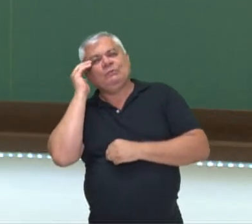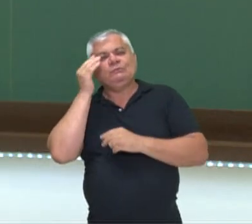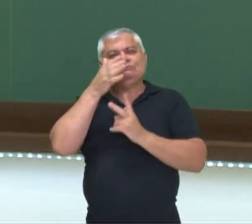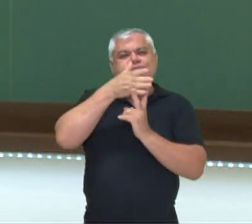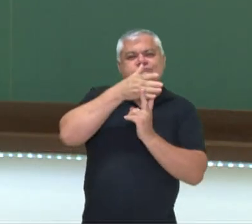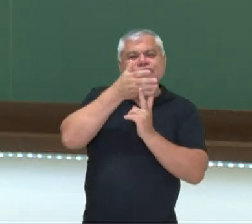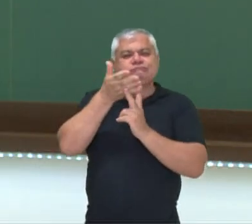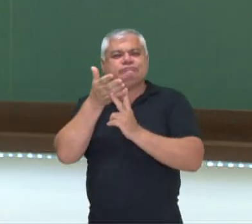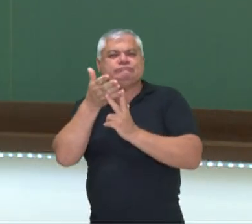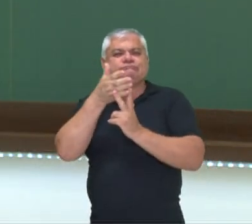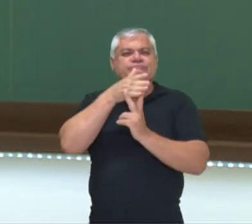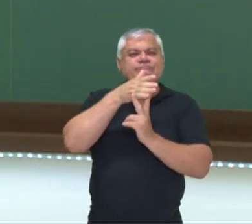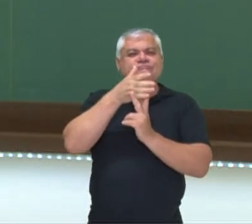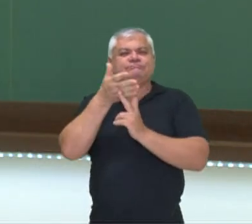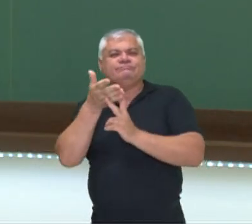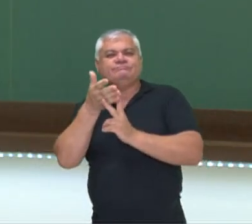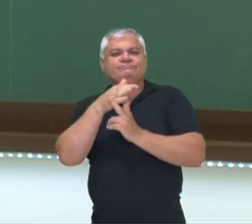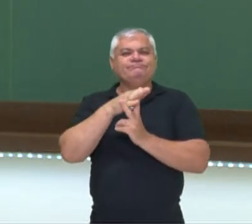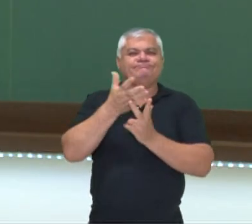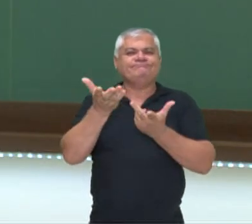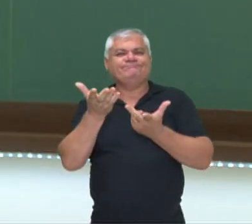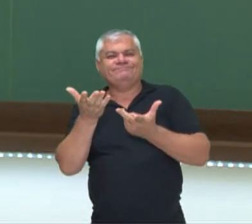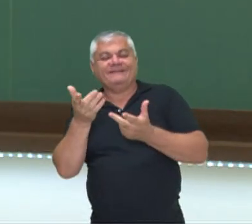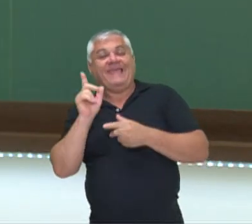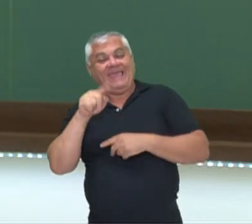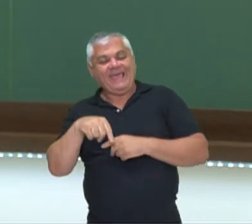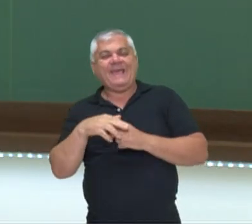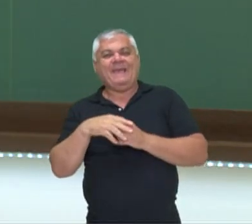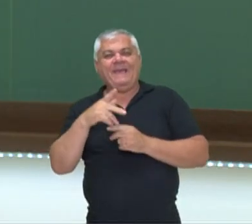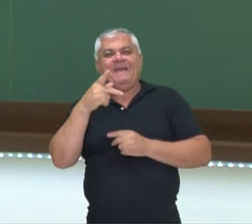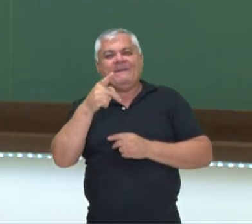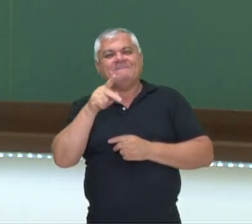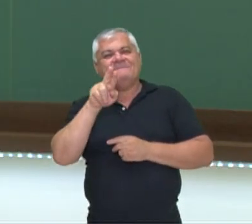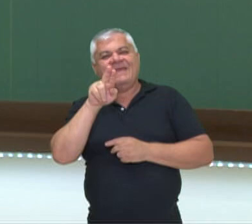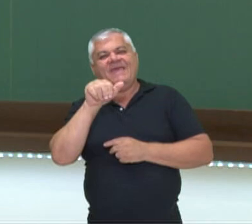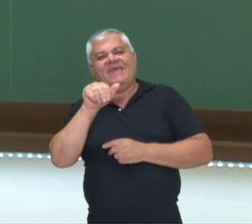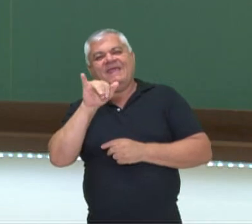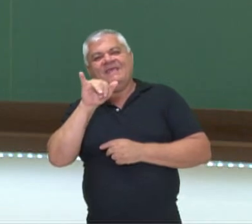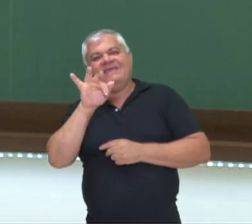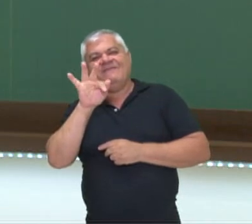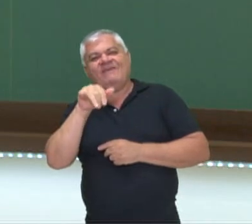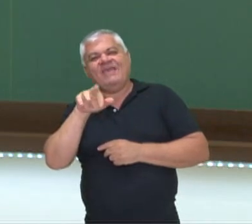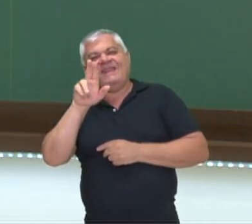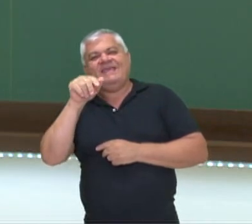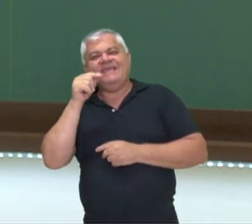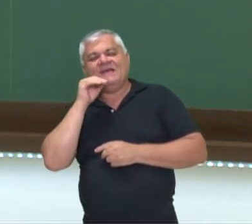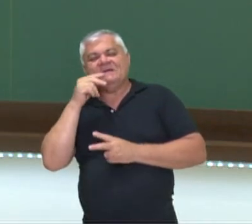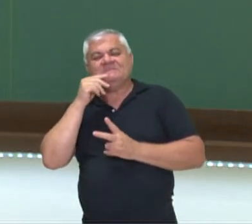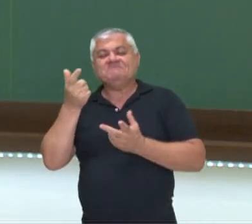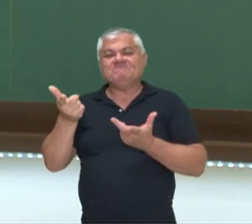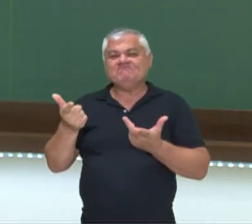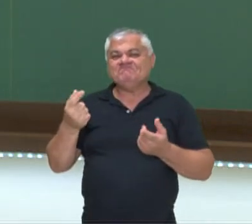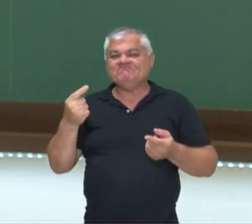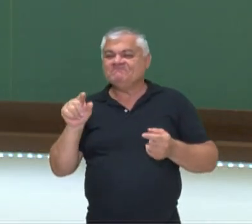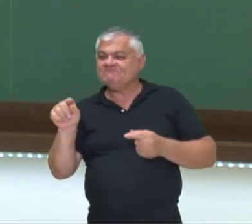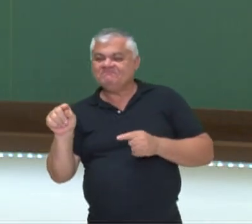partido. Então eles se concentravam na chamada periferia, ao redor dessa disputa ideológica. E